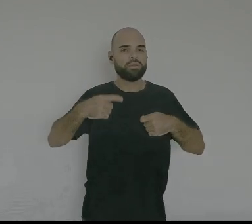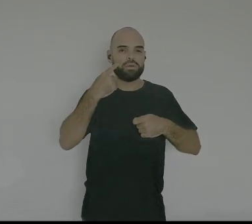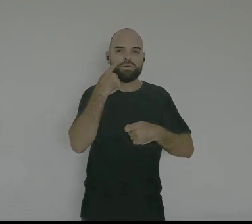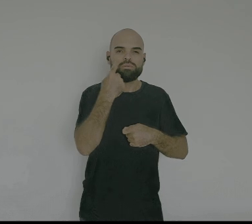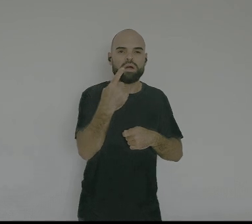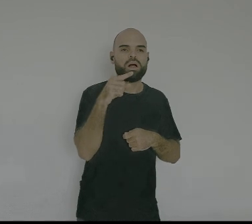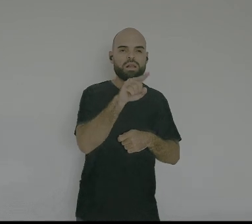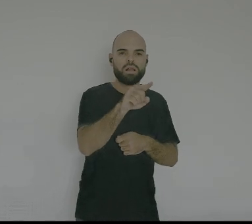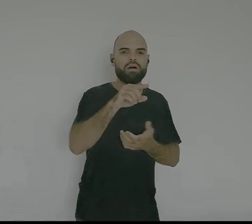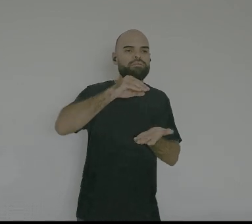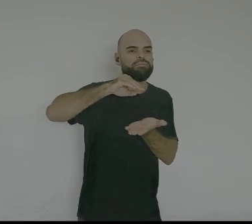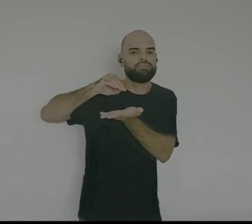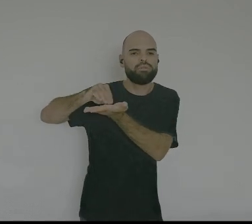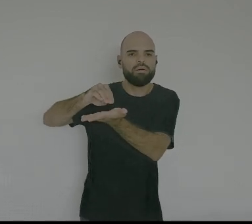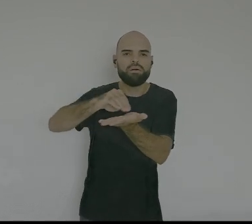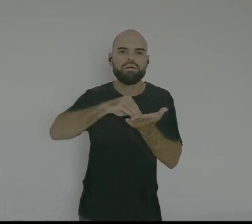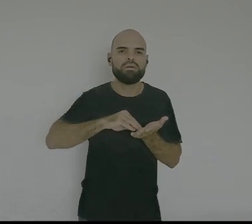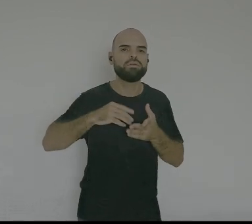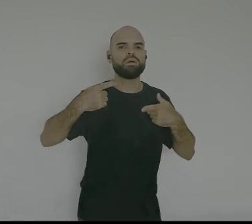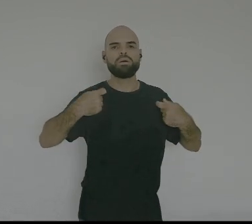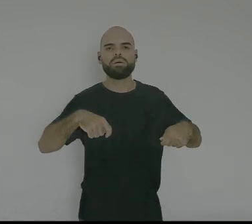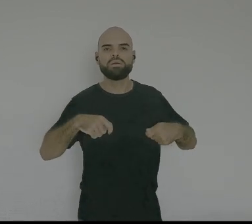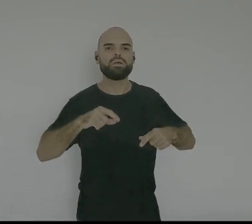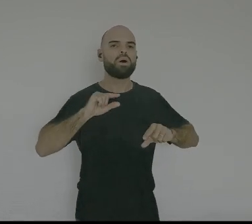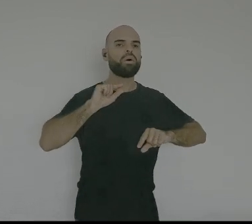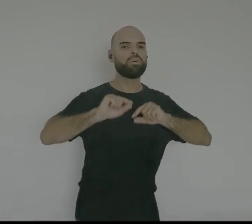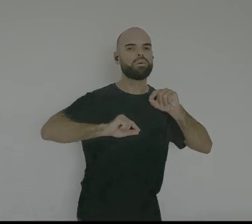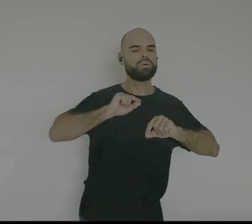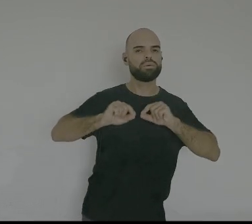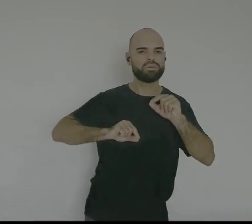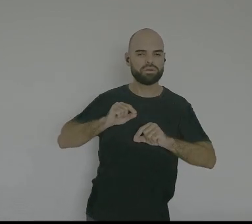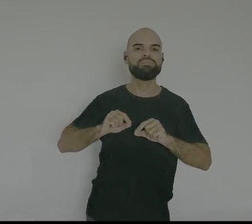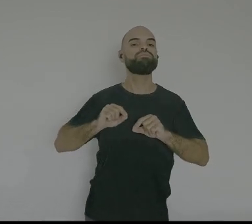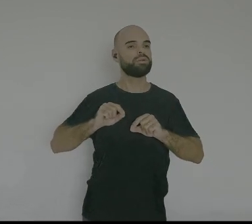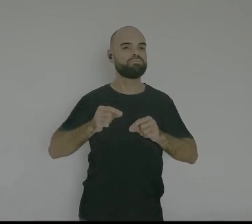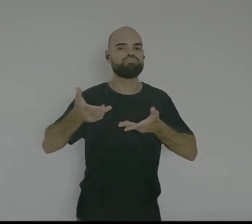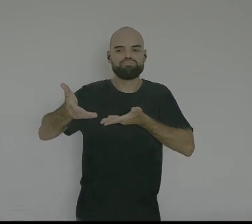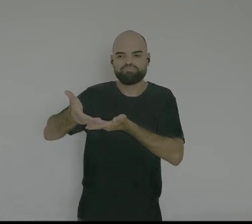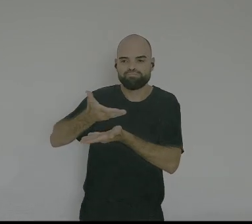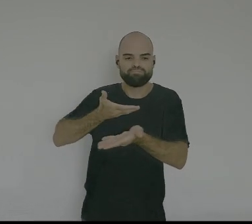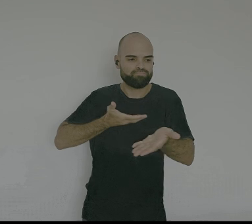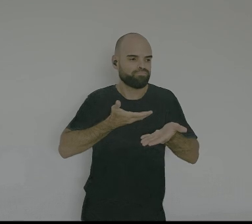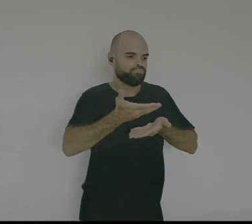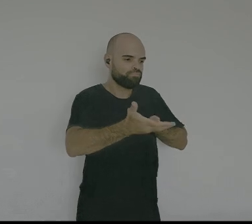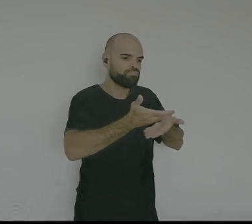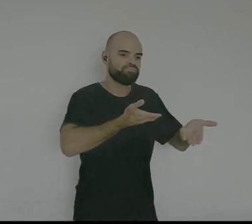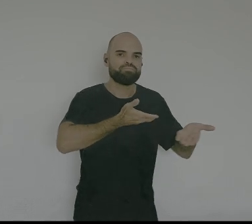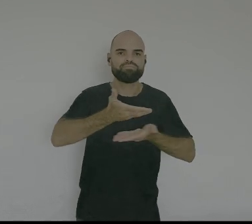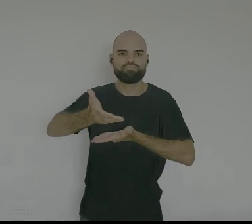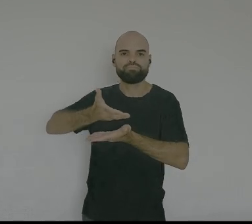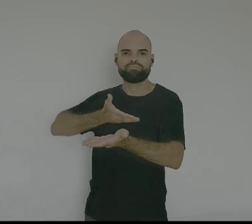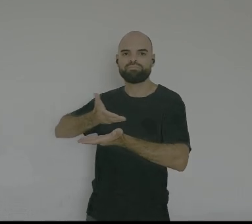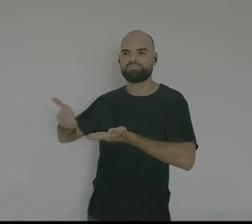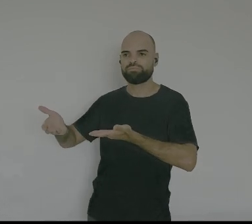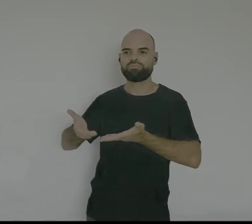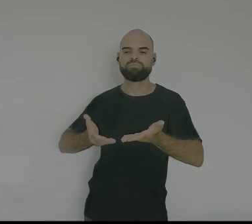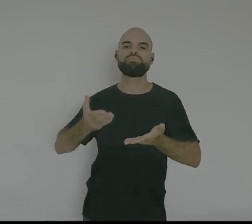Para parâmetros criados de necessidade de saúde, transitando exatamente, fazendo